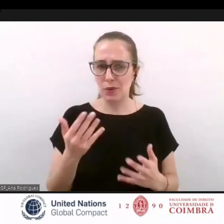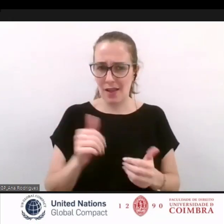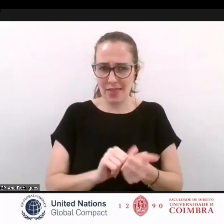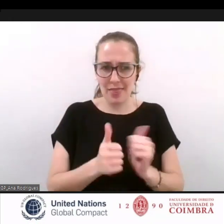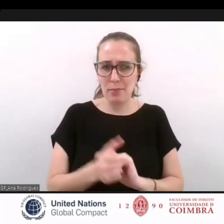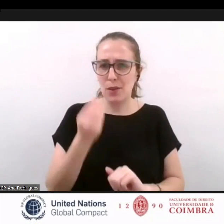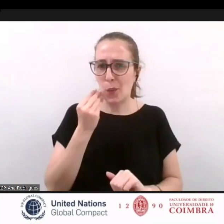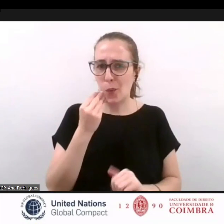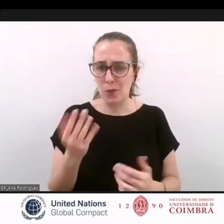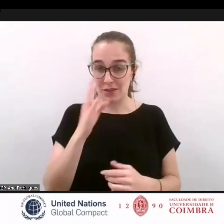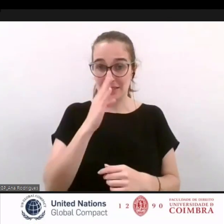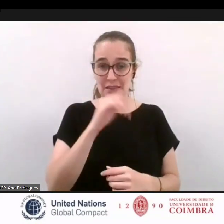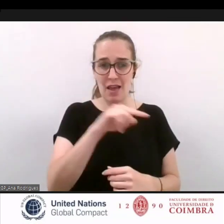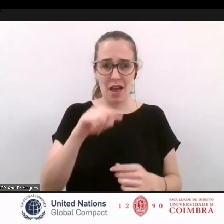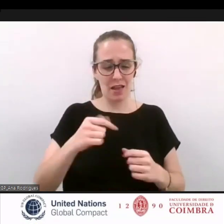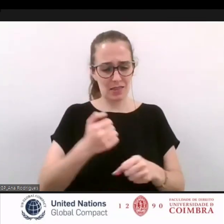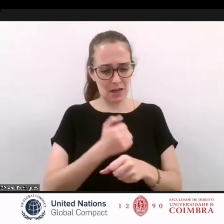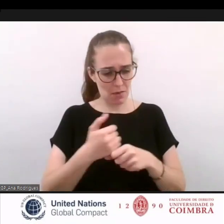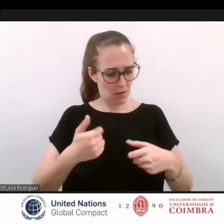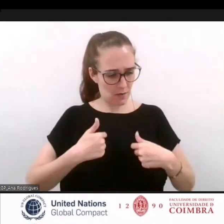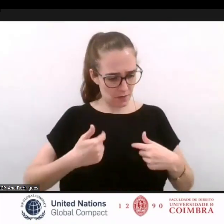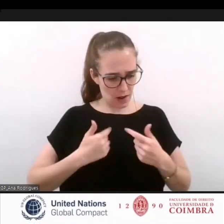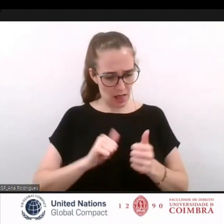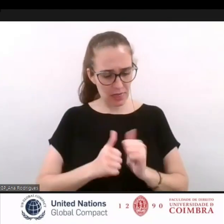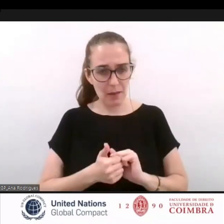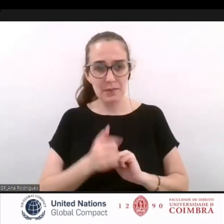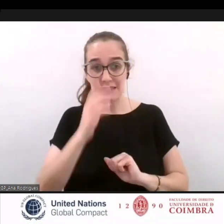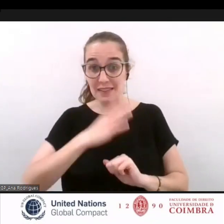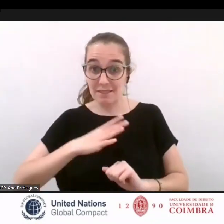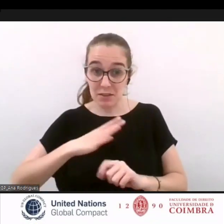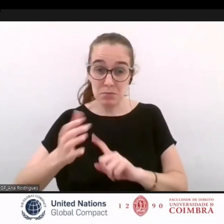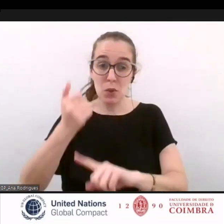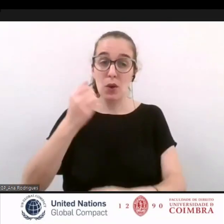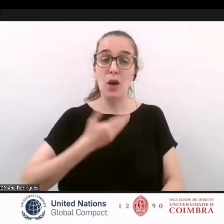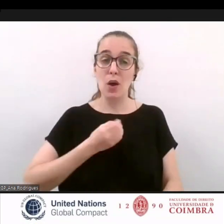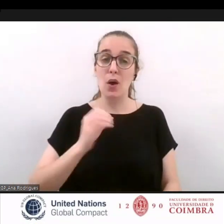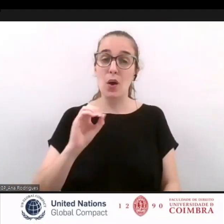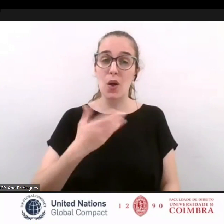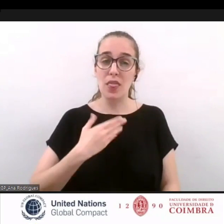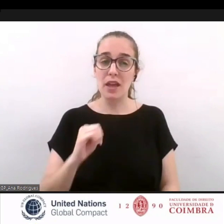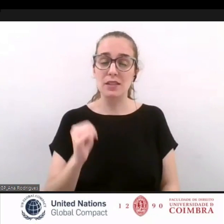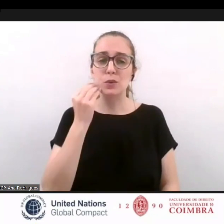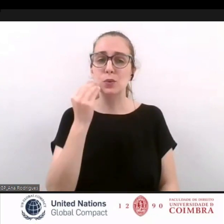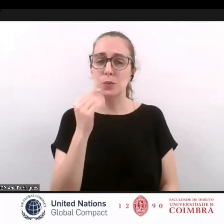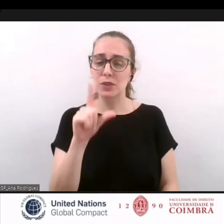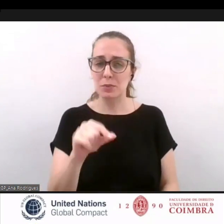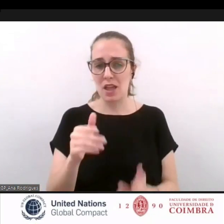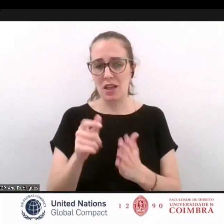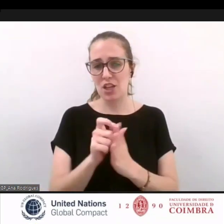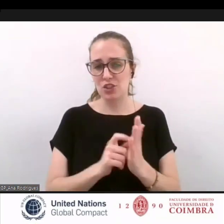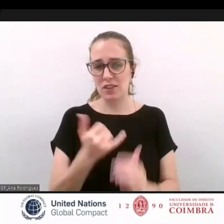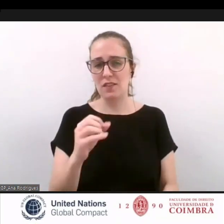adaptar a sua forma de prestação de trabalho, a sua forma de estar, para a concretização da Agenda 2030 e dos Objetivos de Desenvolvimento